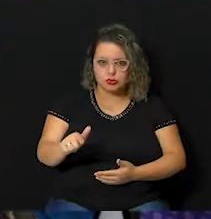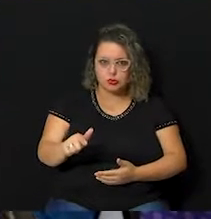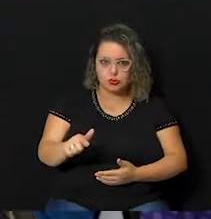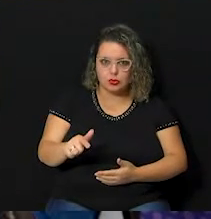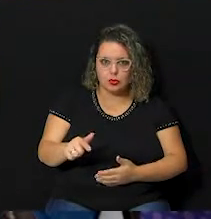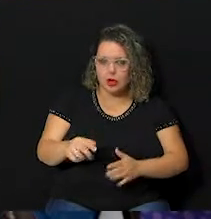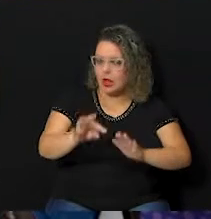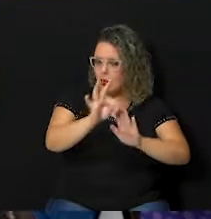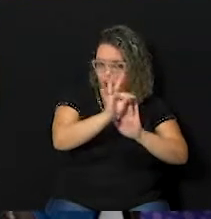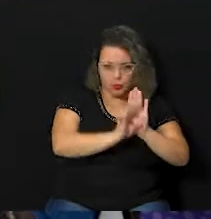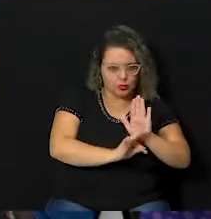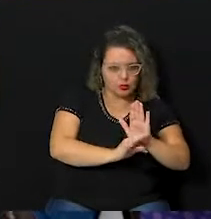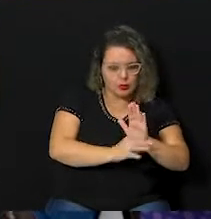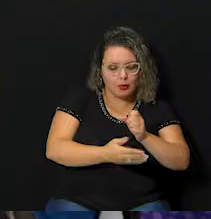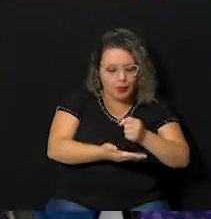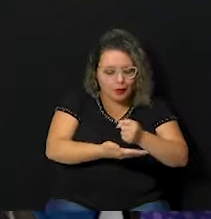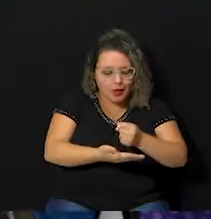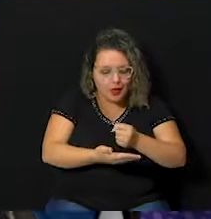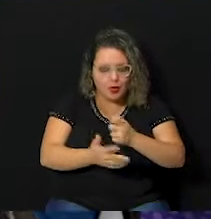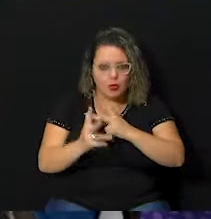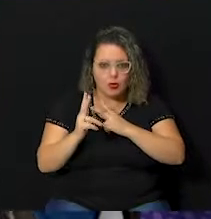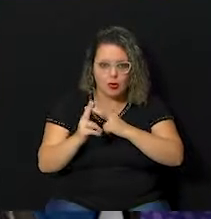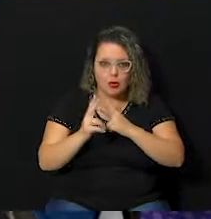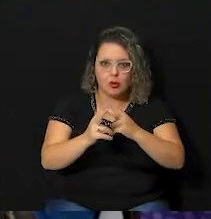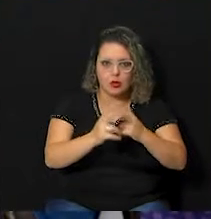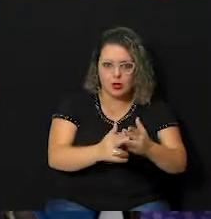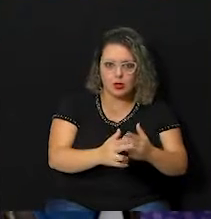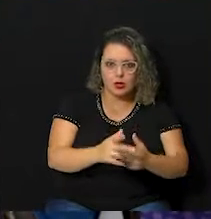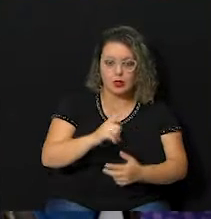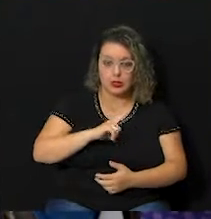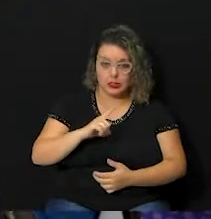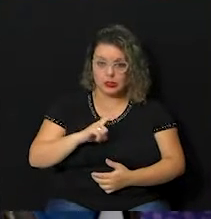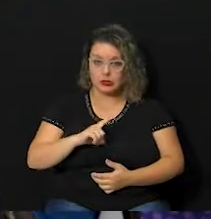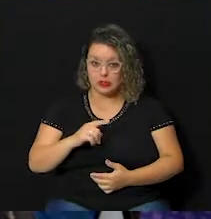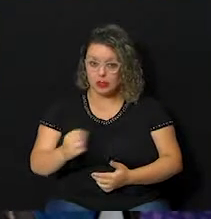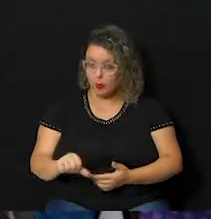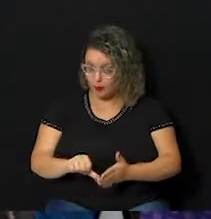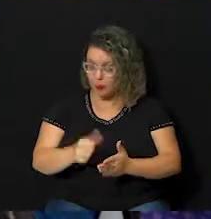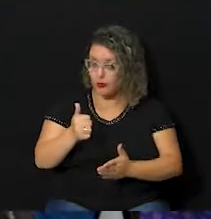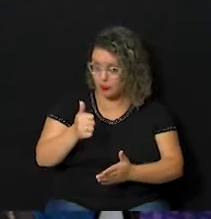ele é basicamente o mesmo. Quem tem a edição original,